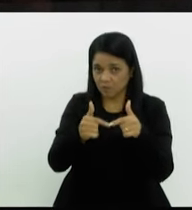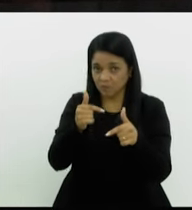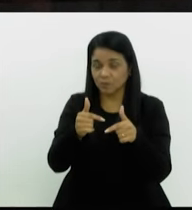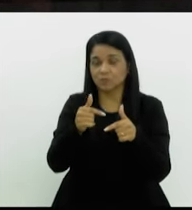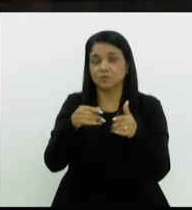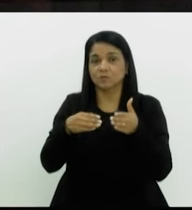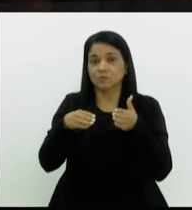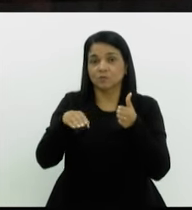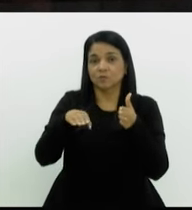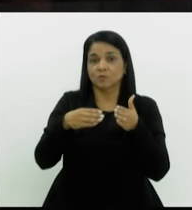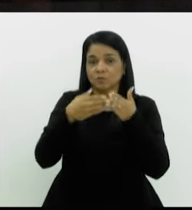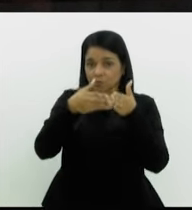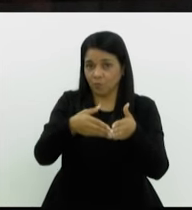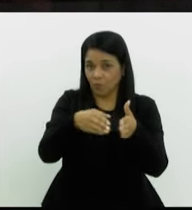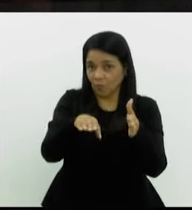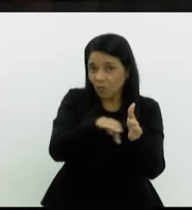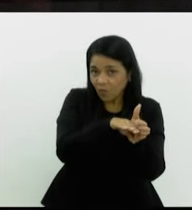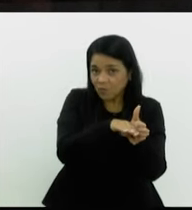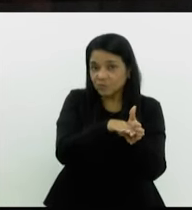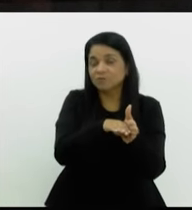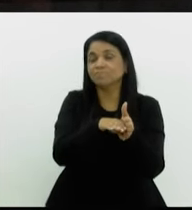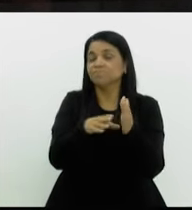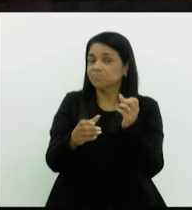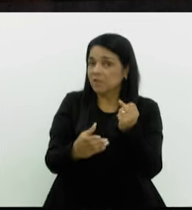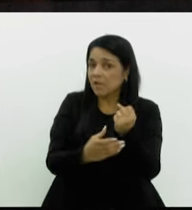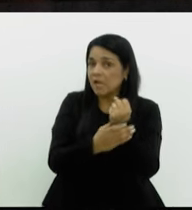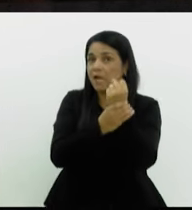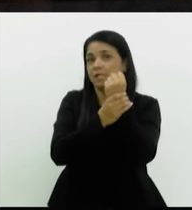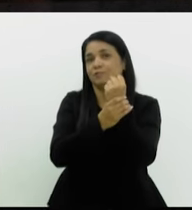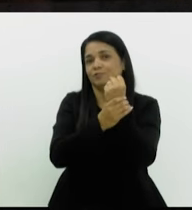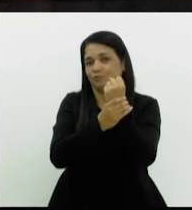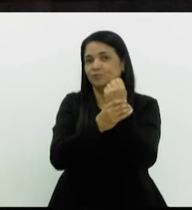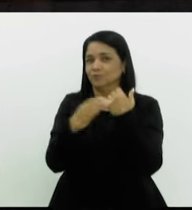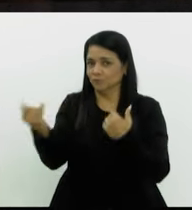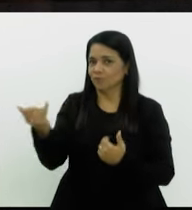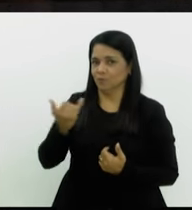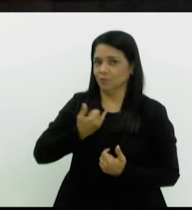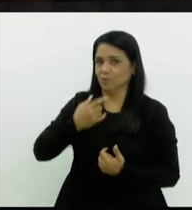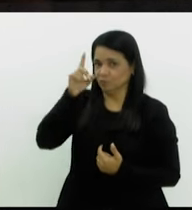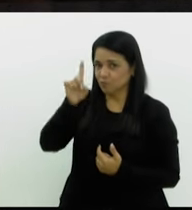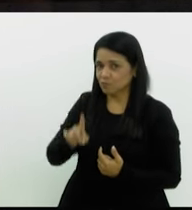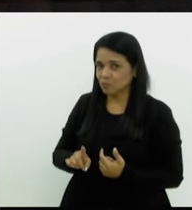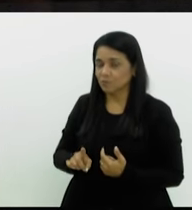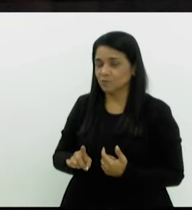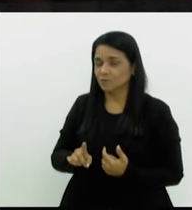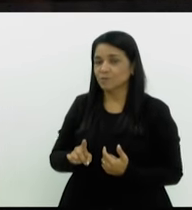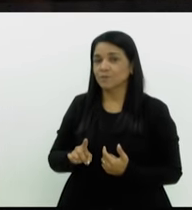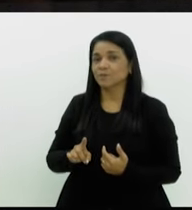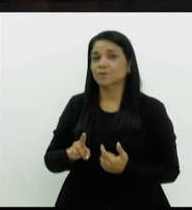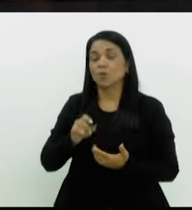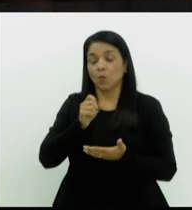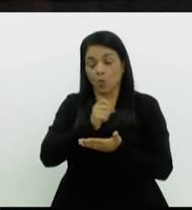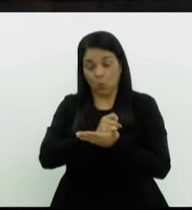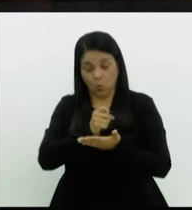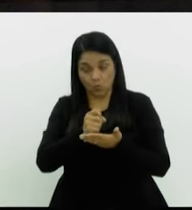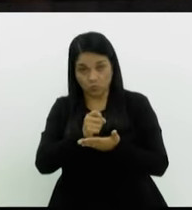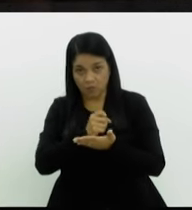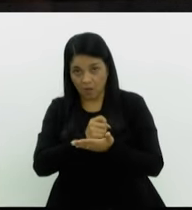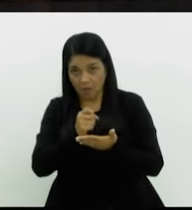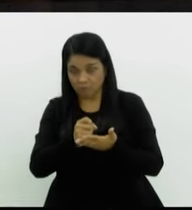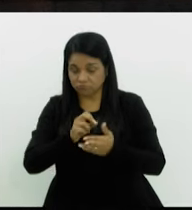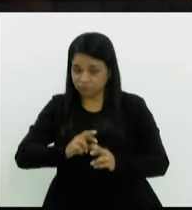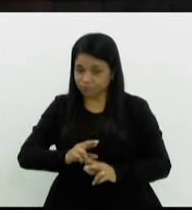lá nos foi garantido que, embora o contrato, não é,